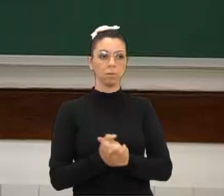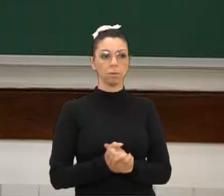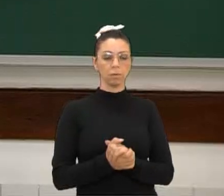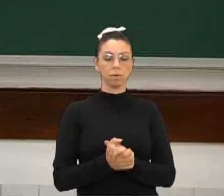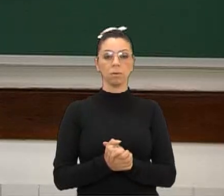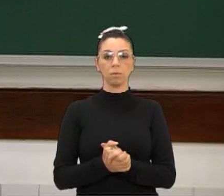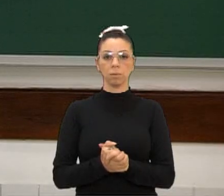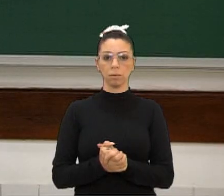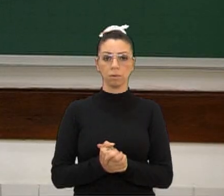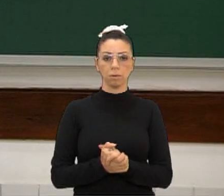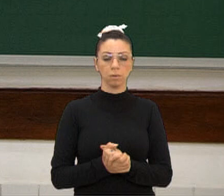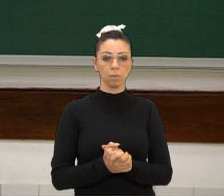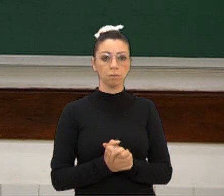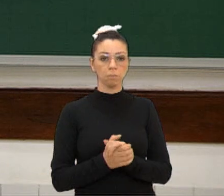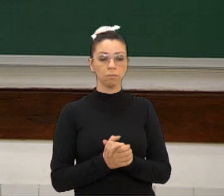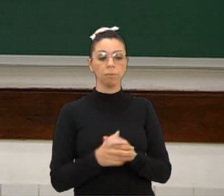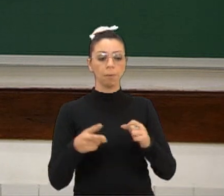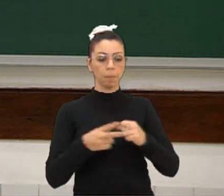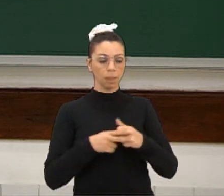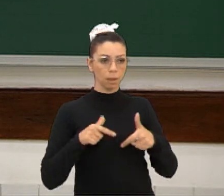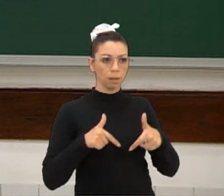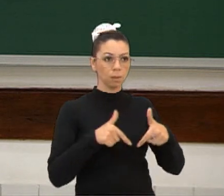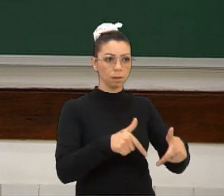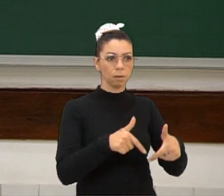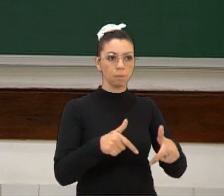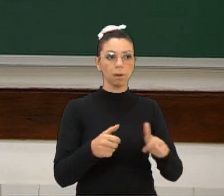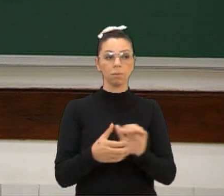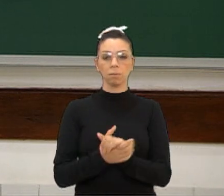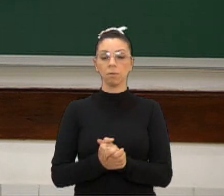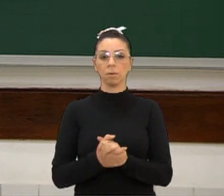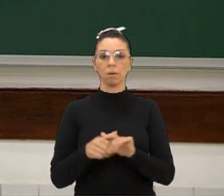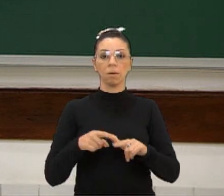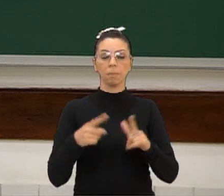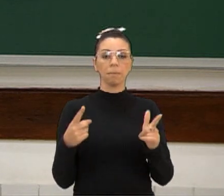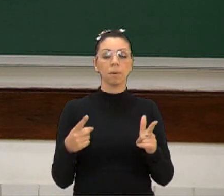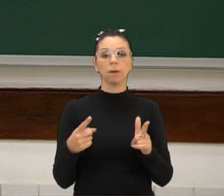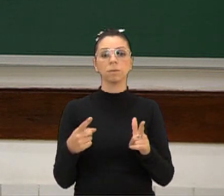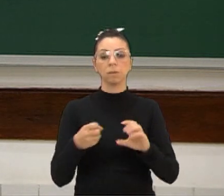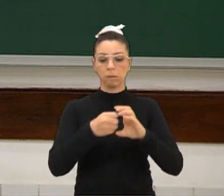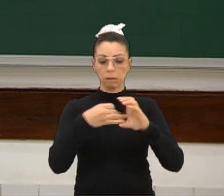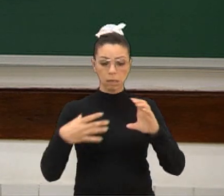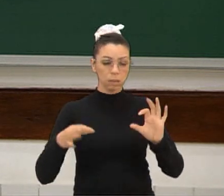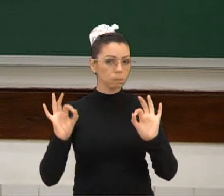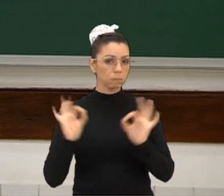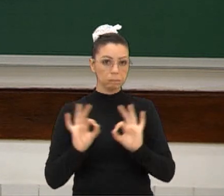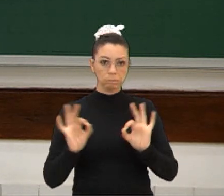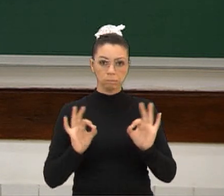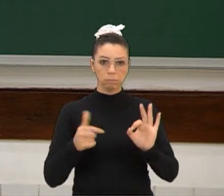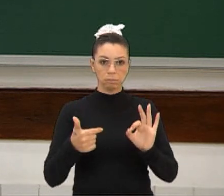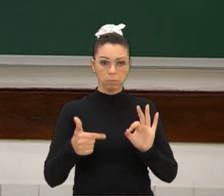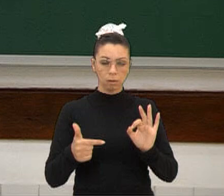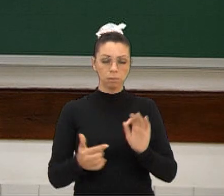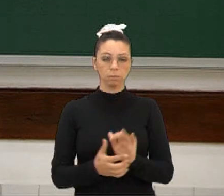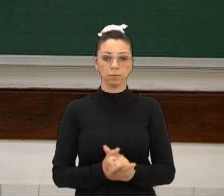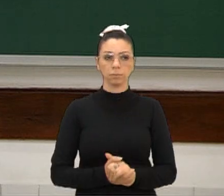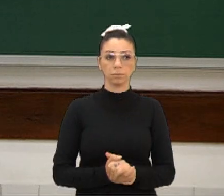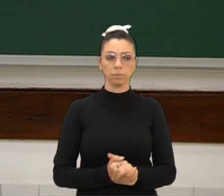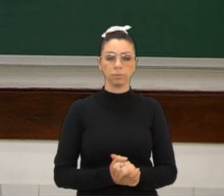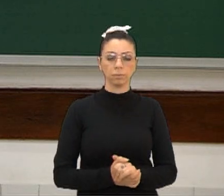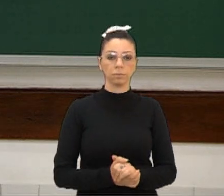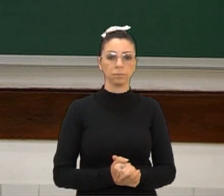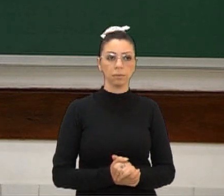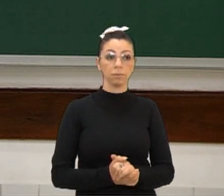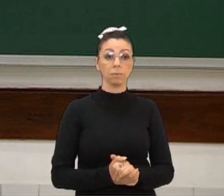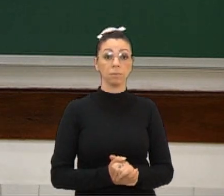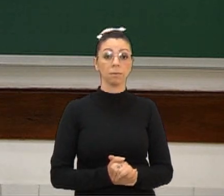o quê? Um verbo de ação, mas daí eu não tenho a característica, por isso que eles não entraram na nossa análise de predicado verbo nominal. Para a